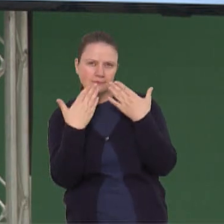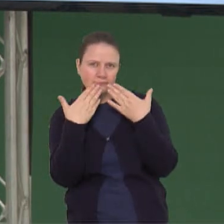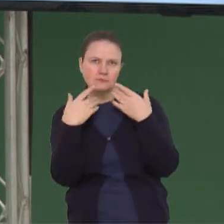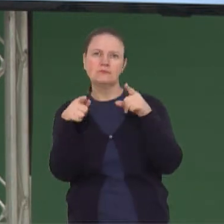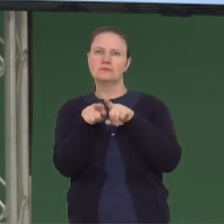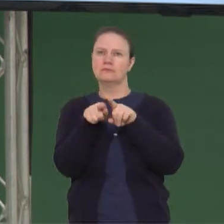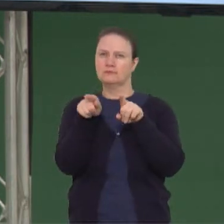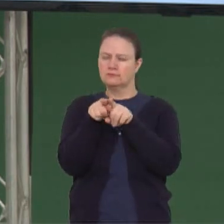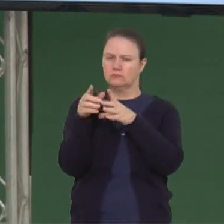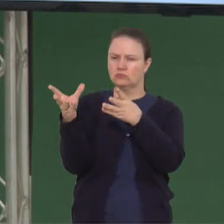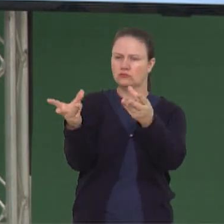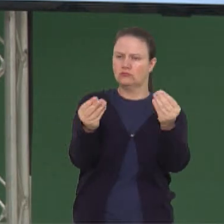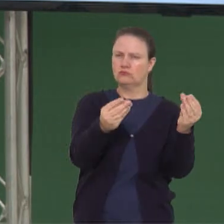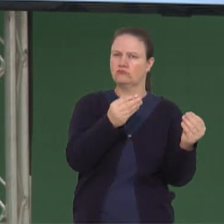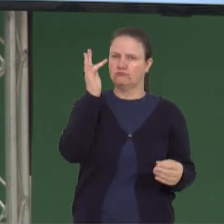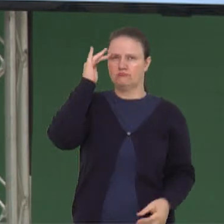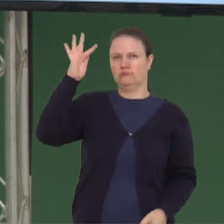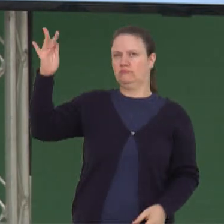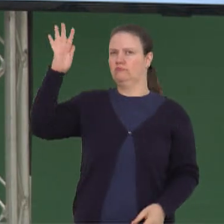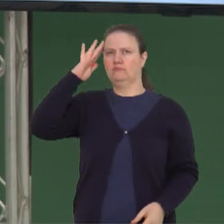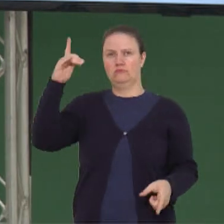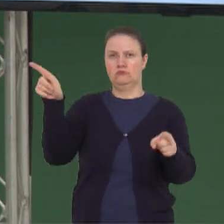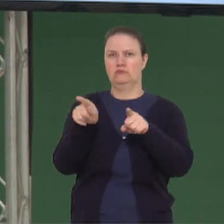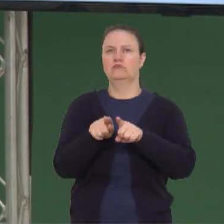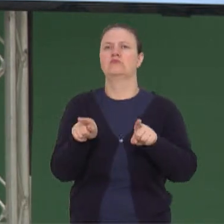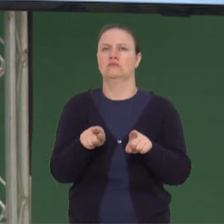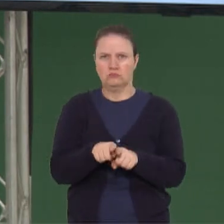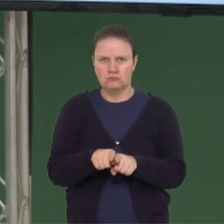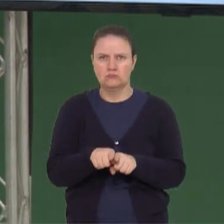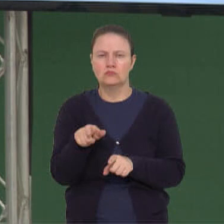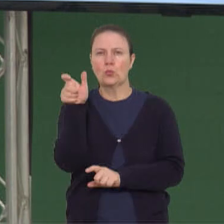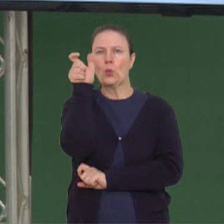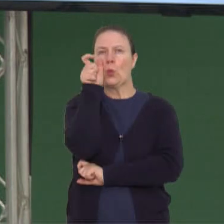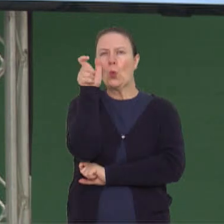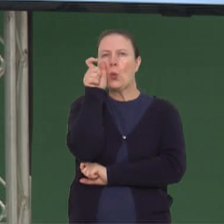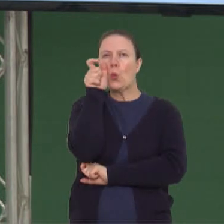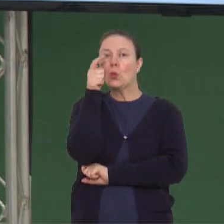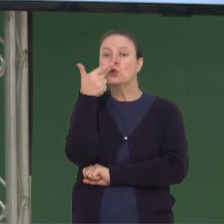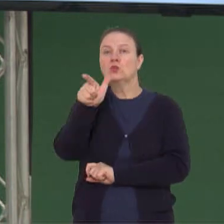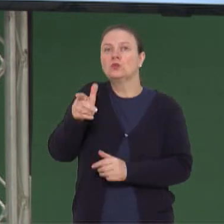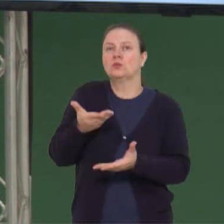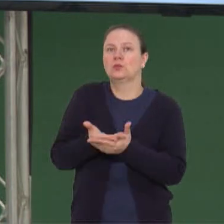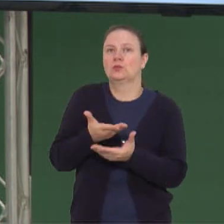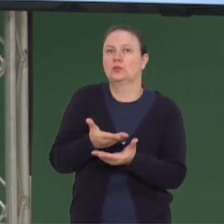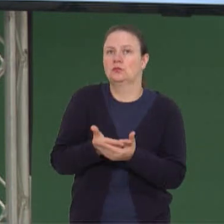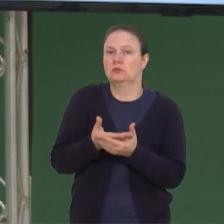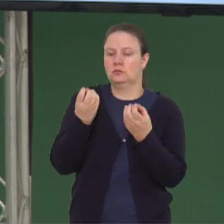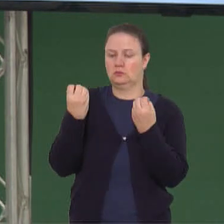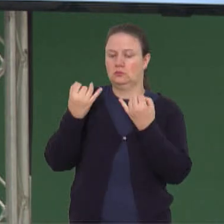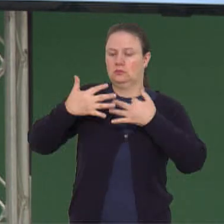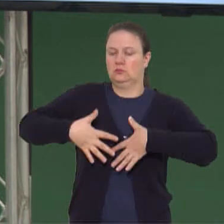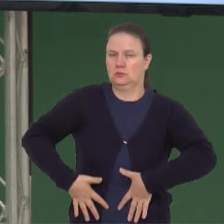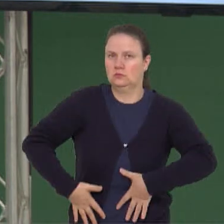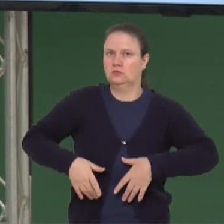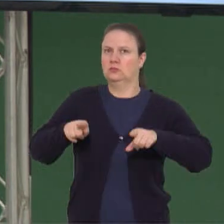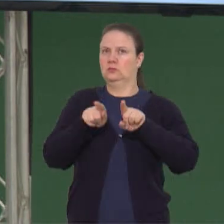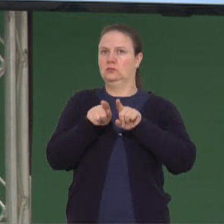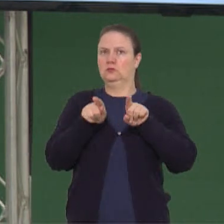Muitos filósofos modernos e muitos filósofos contemporâneos, nós vamos ver na próxima aula, quando falarmos da crítica